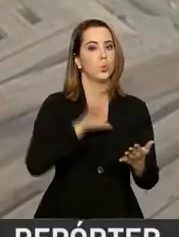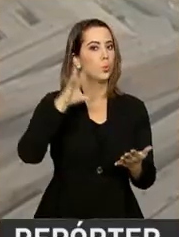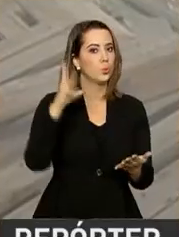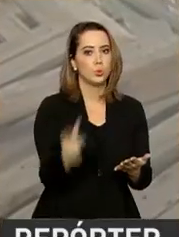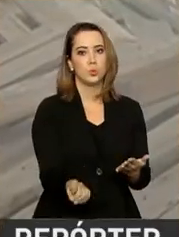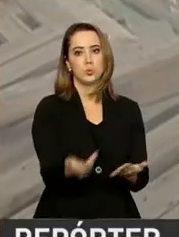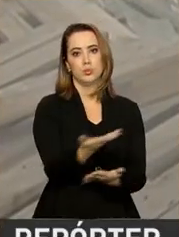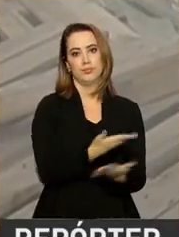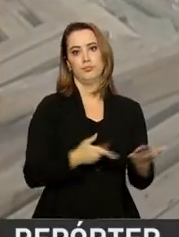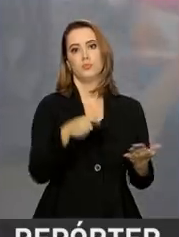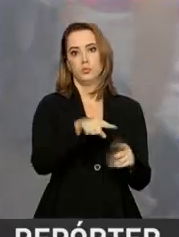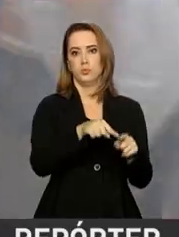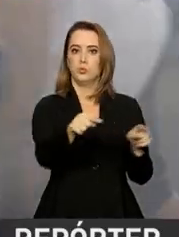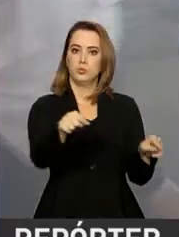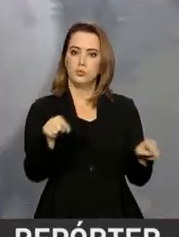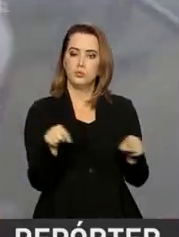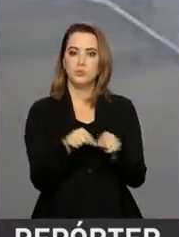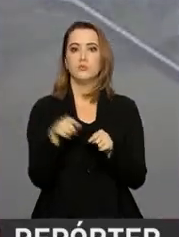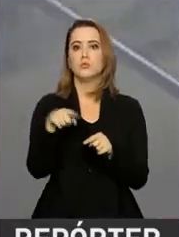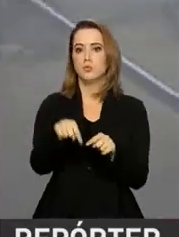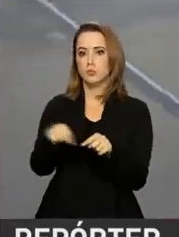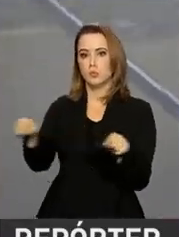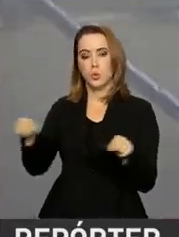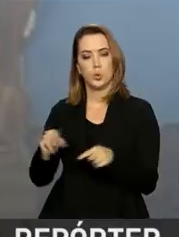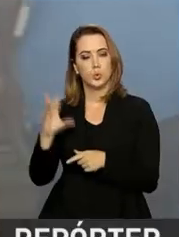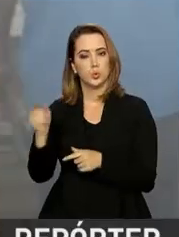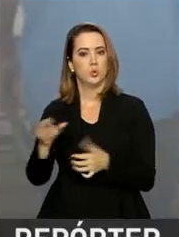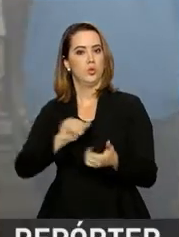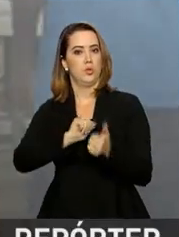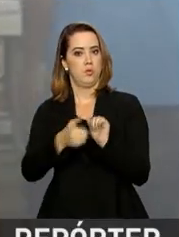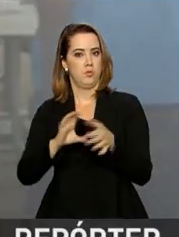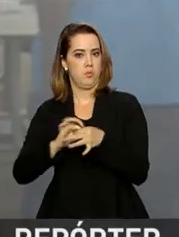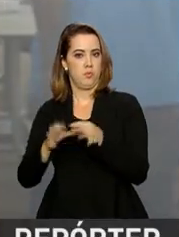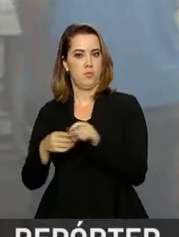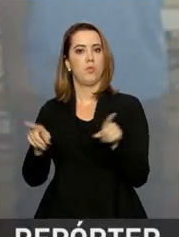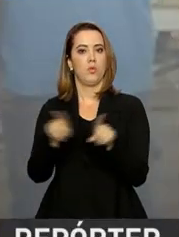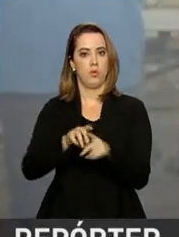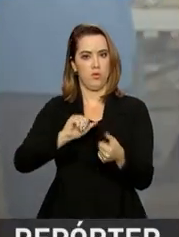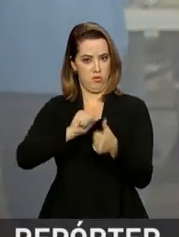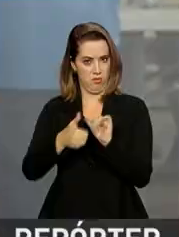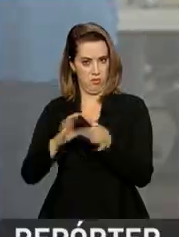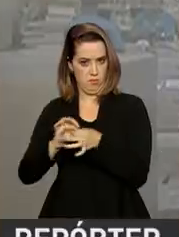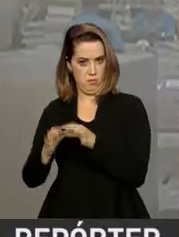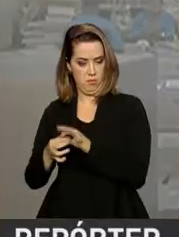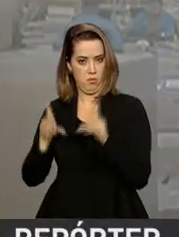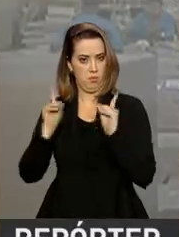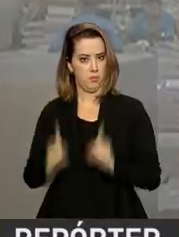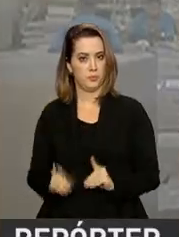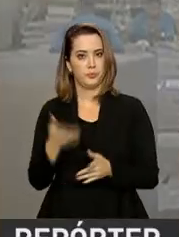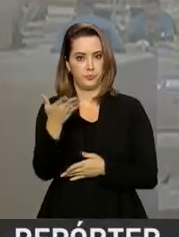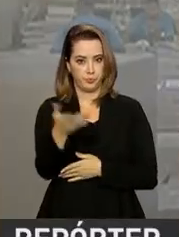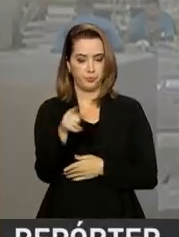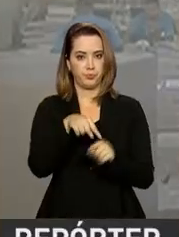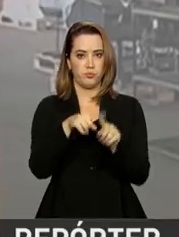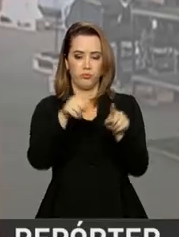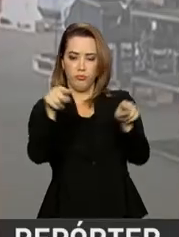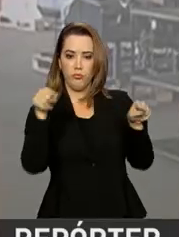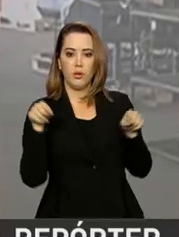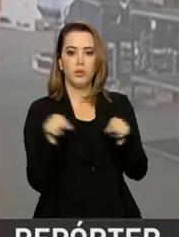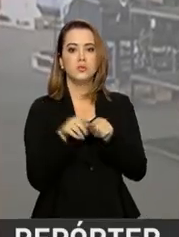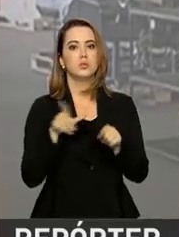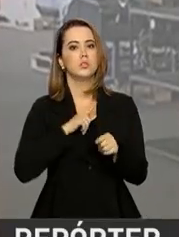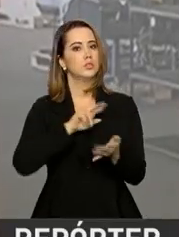espaços envolvidos nos Jogos Olímpicos e paralímpicos e também pela montagem de muitos deles no galpão provisório